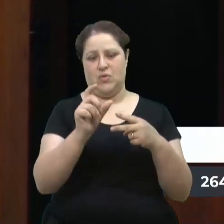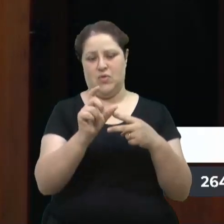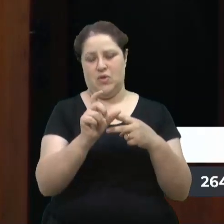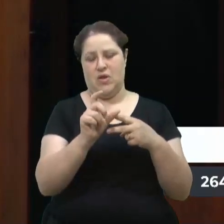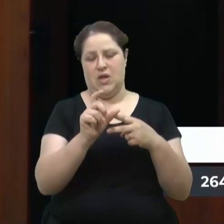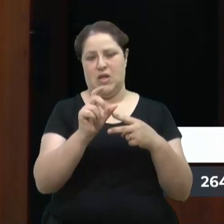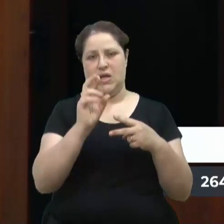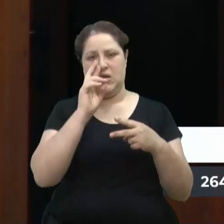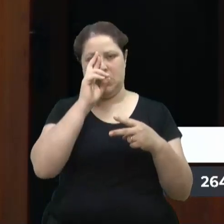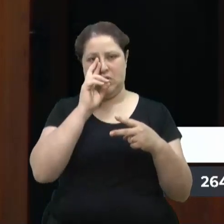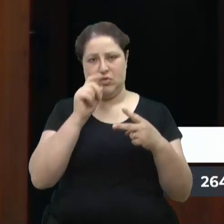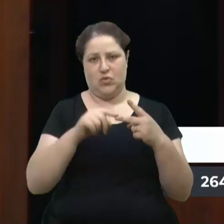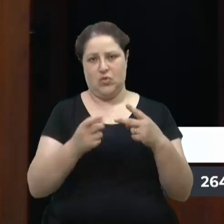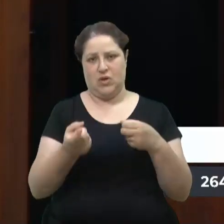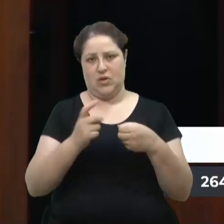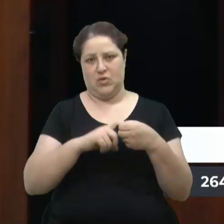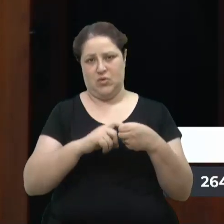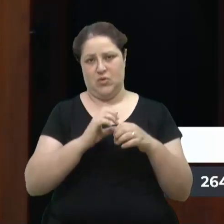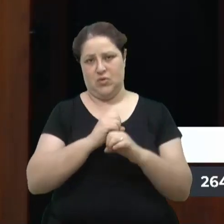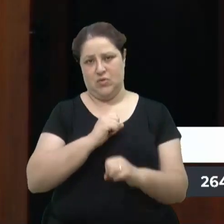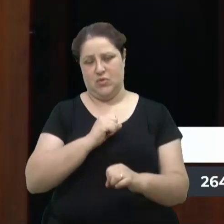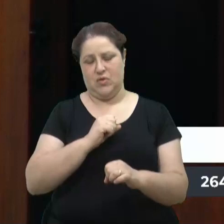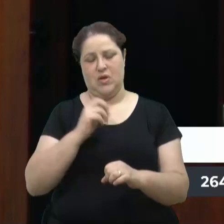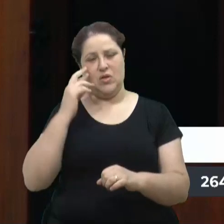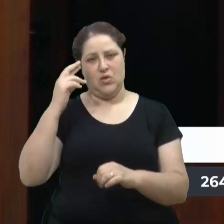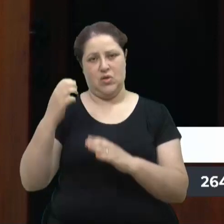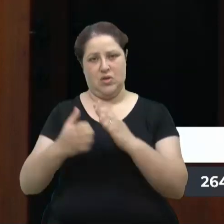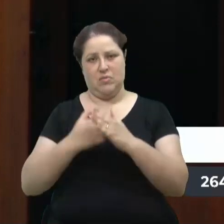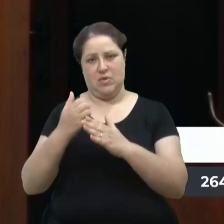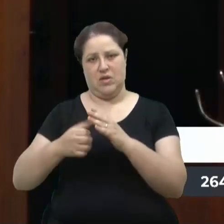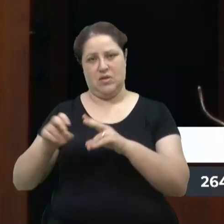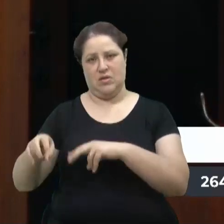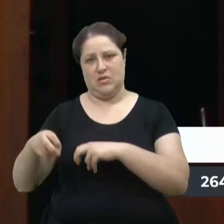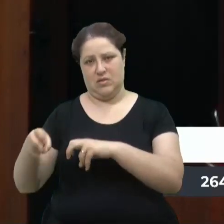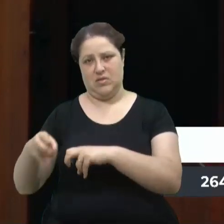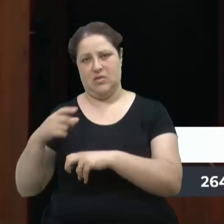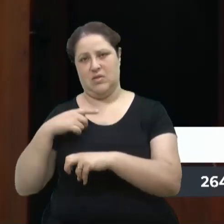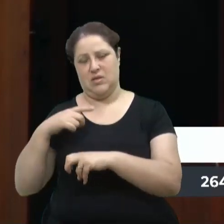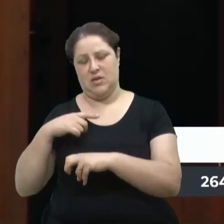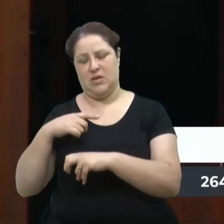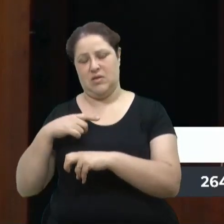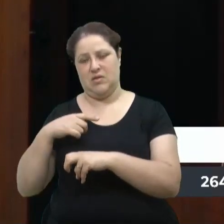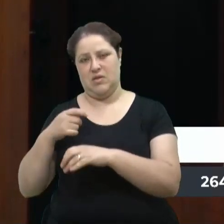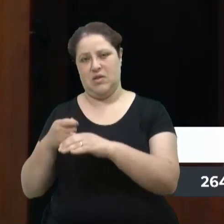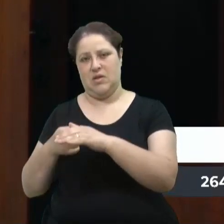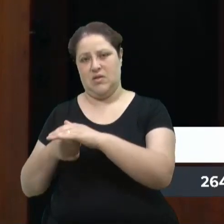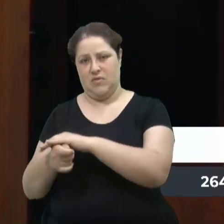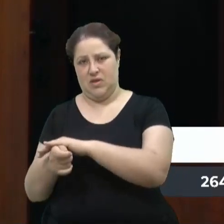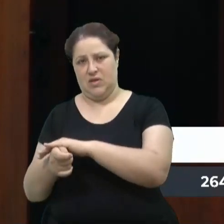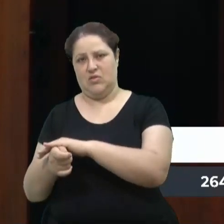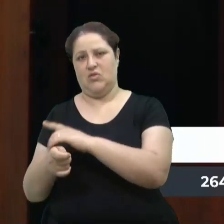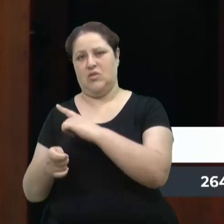nisso. E o empresário, o agricultor, quando investe, ele não tem só retorno, ele tem risco.